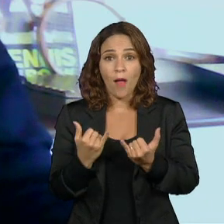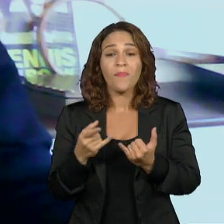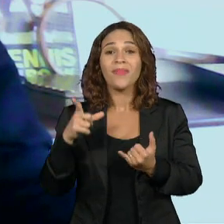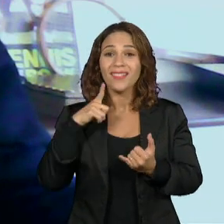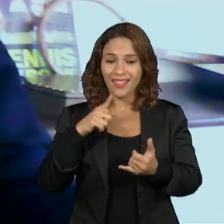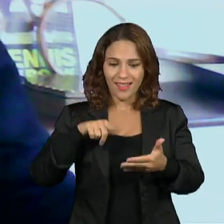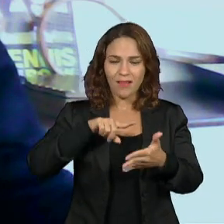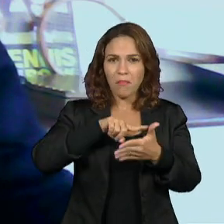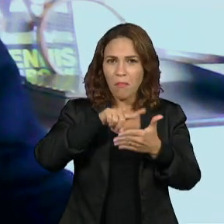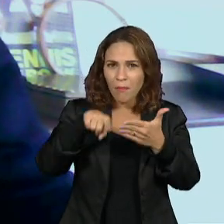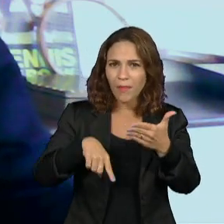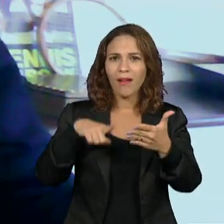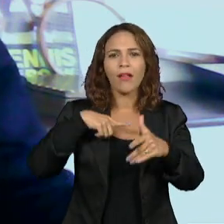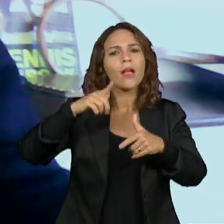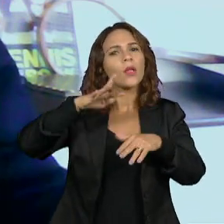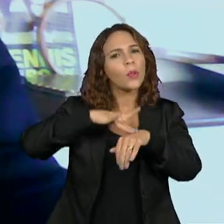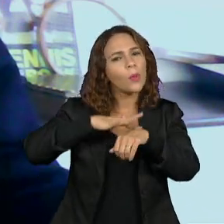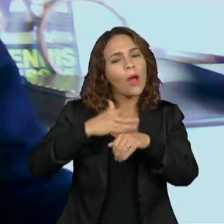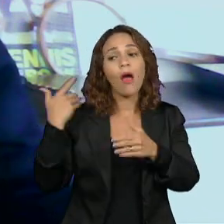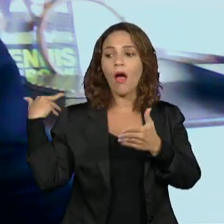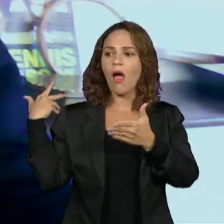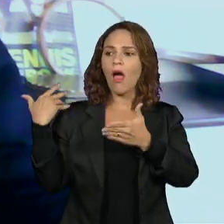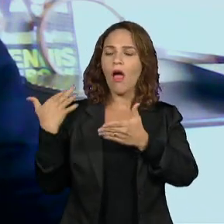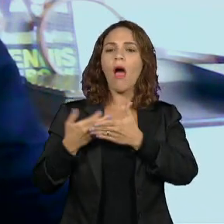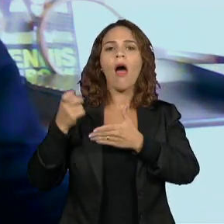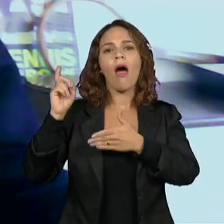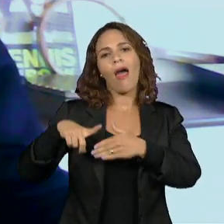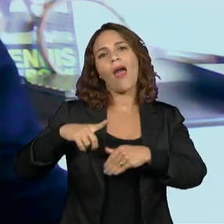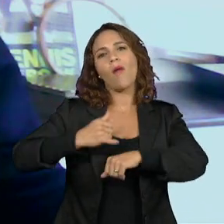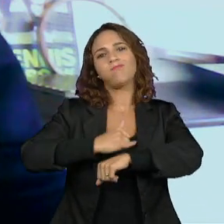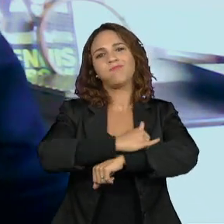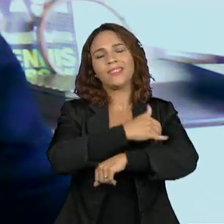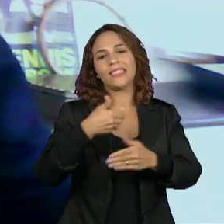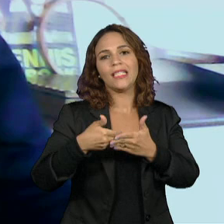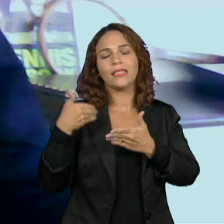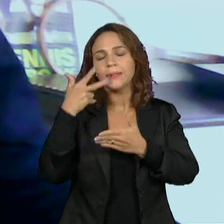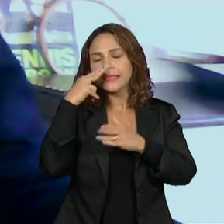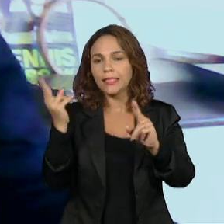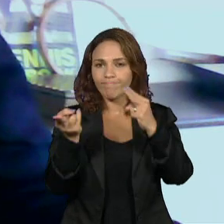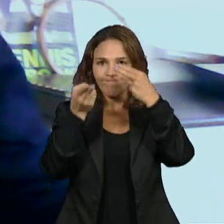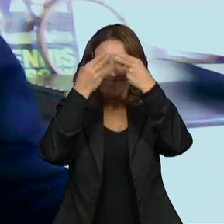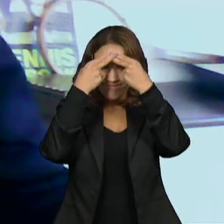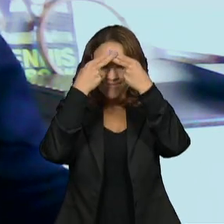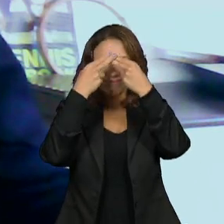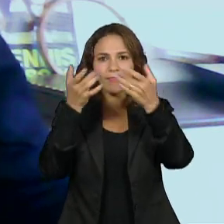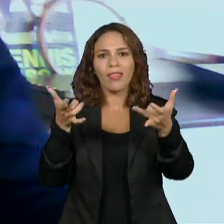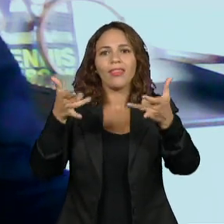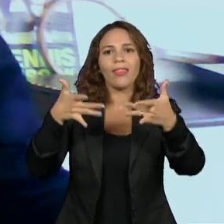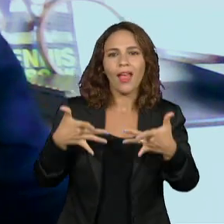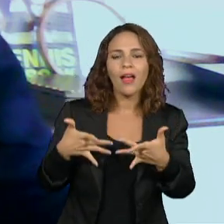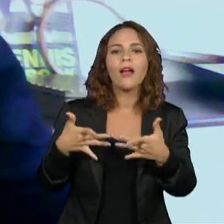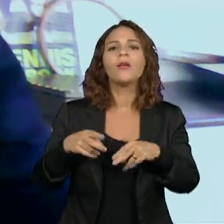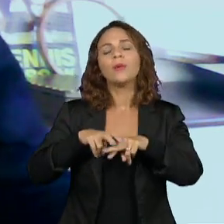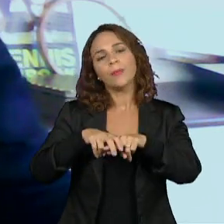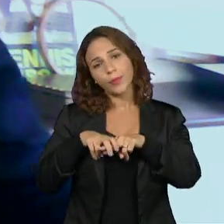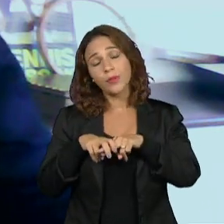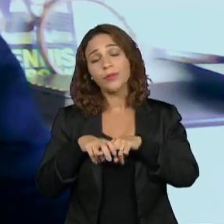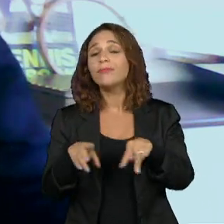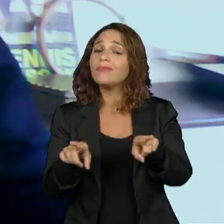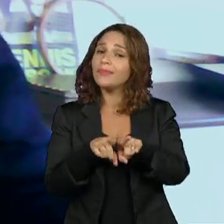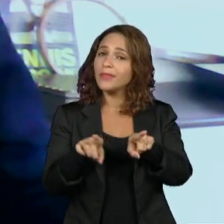anorexia nervosa tiveram uma história de obesidade prévia. Então, existem vários comprometimentos,